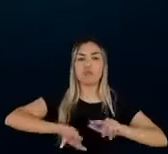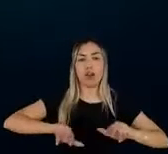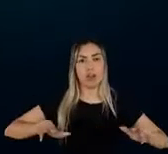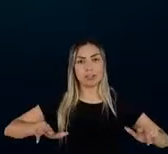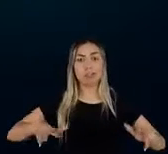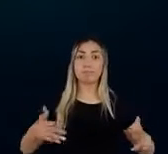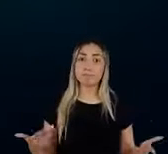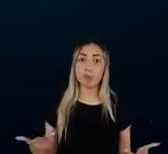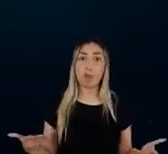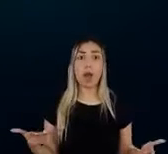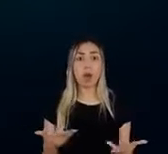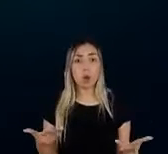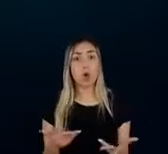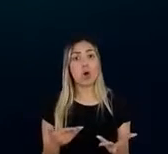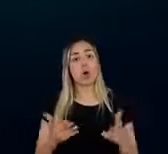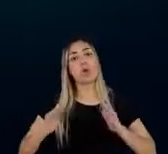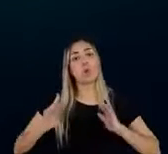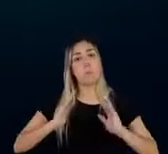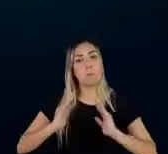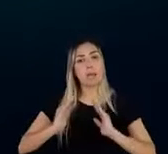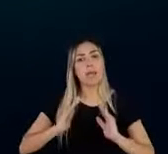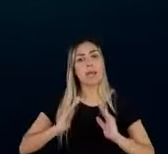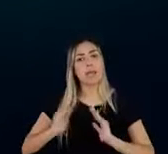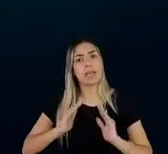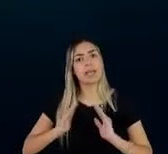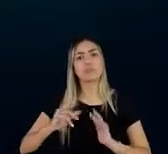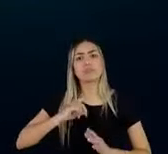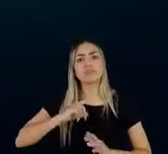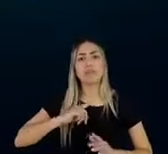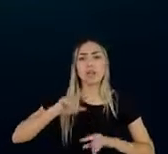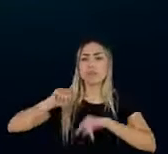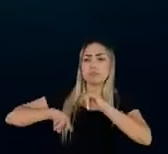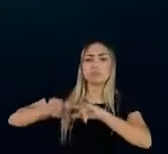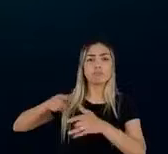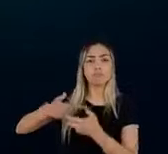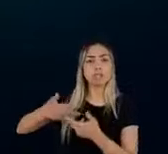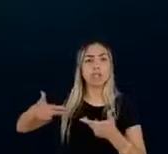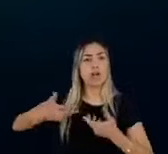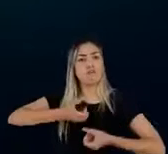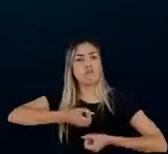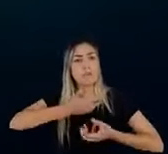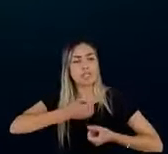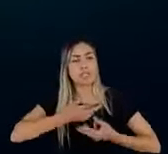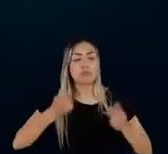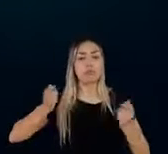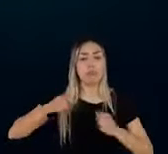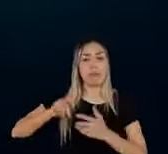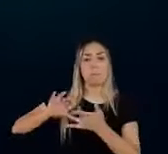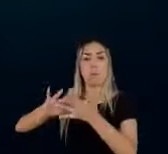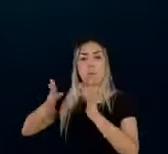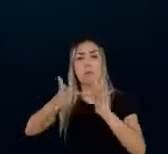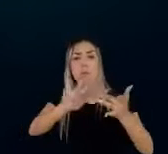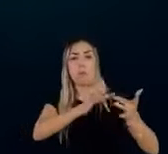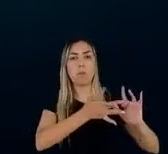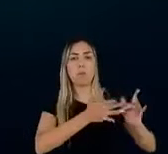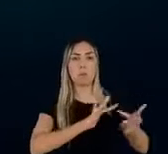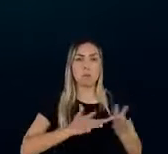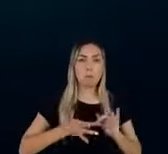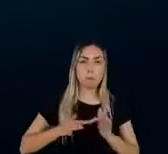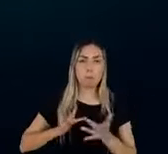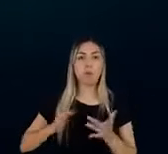no momento hoje em que usando sensores atuadores coleta de dados você tá dando uma nova camada de